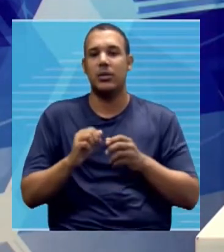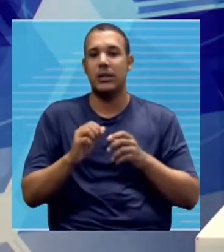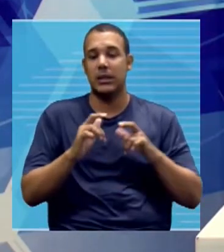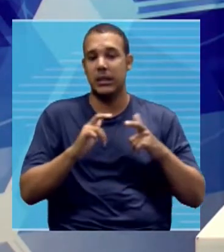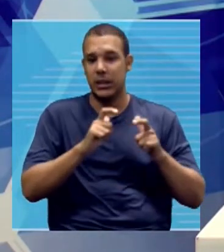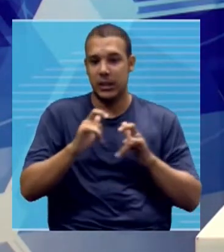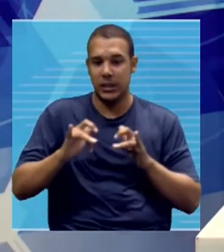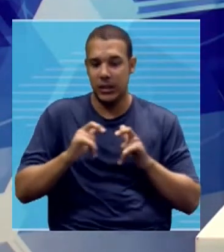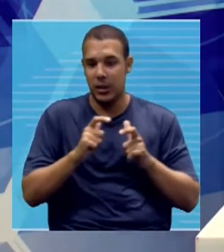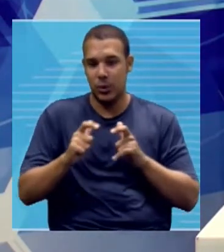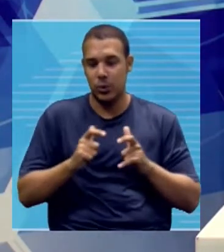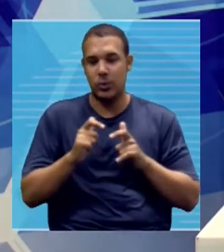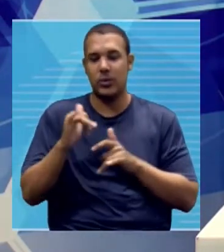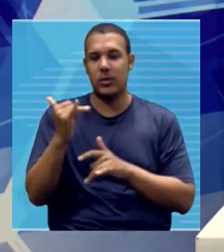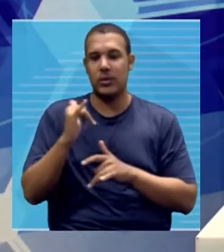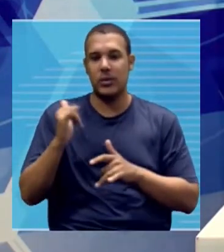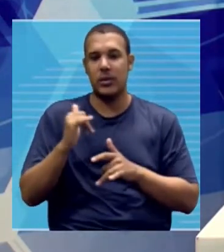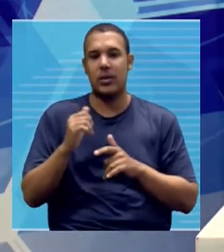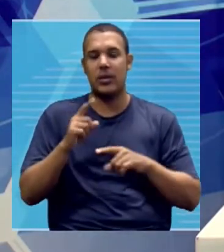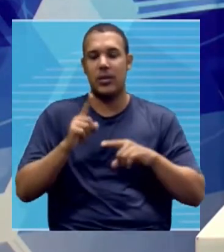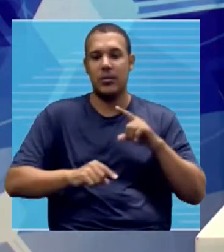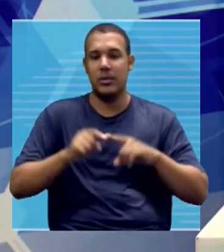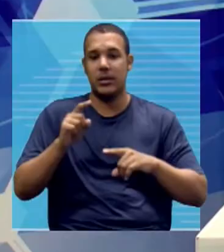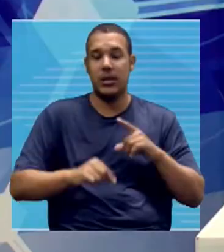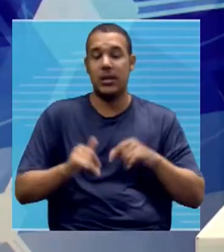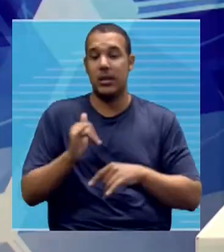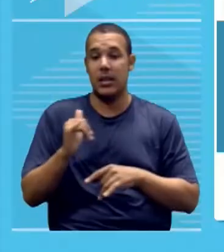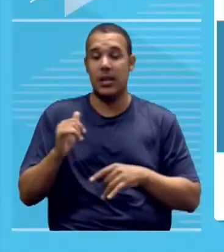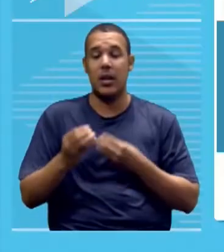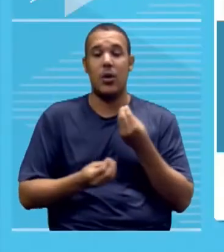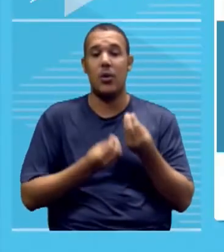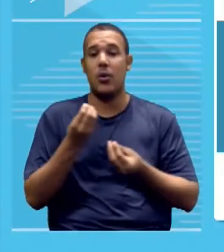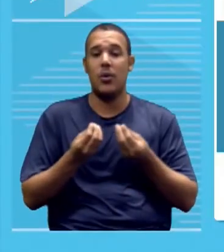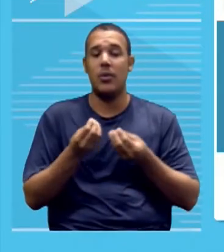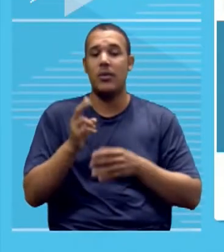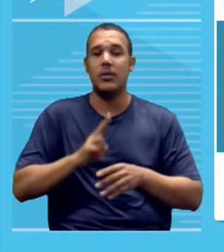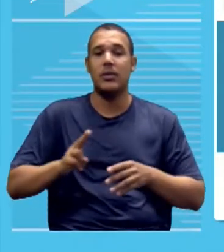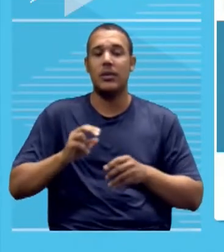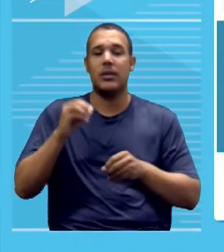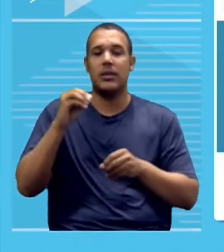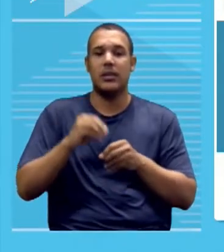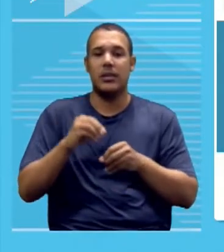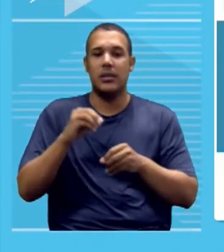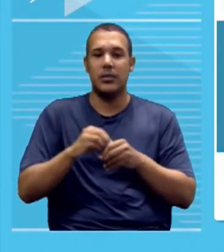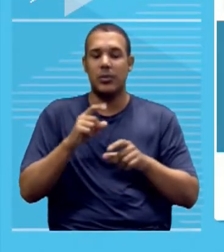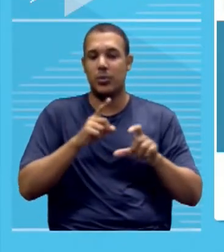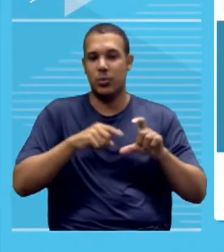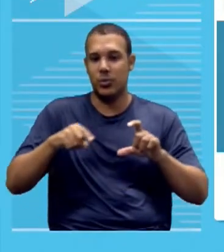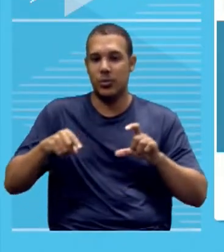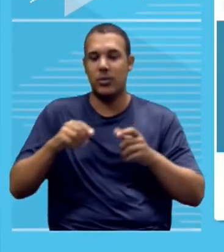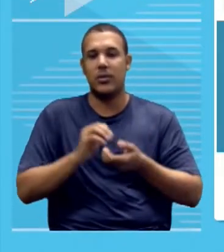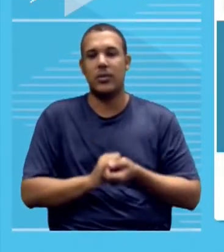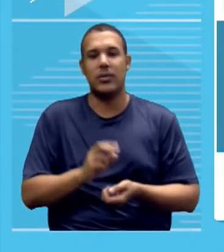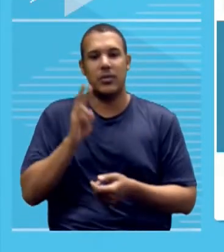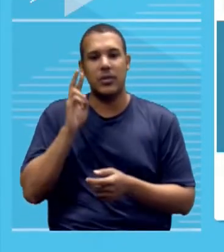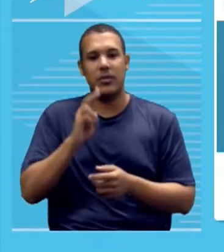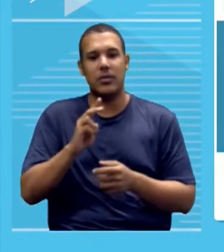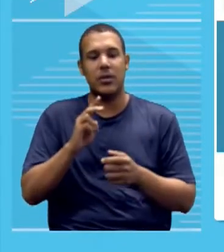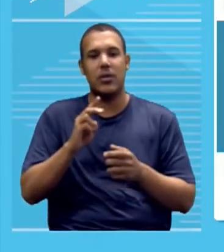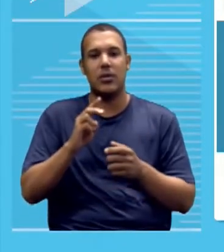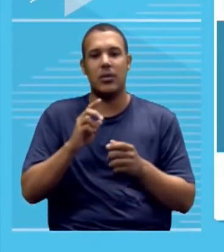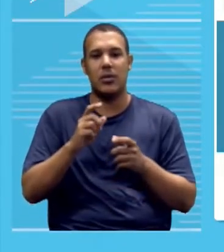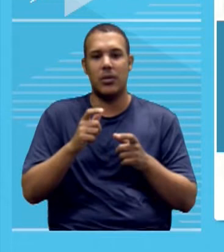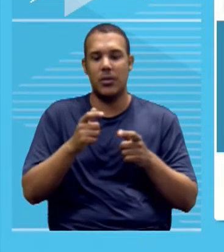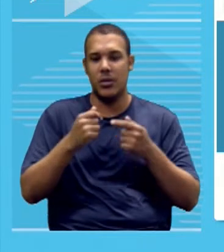circuitos elétricos, tá bom? Aparelhos elétricos, como é que eles funcionam dentro de um circuito. A gente já passou por todos eles, pelo resistor,